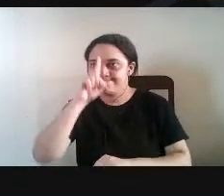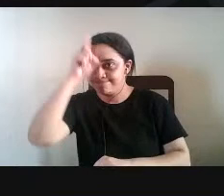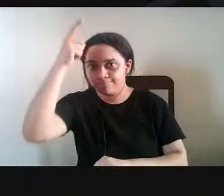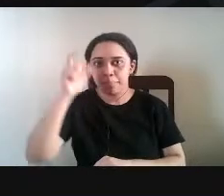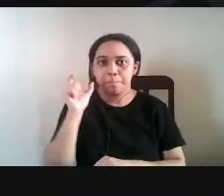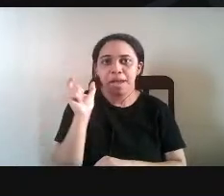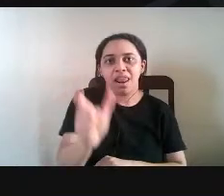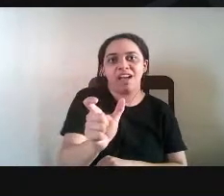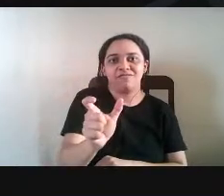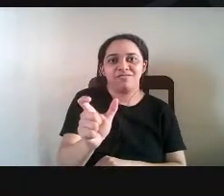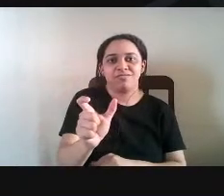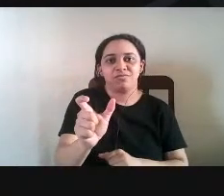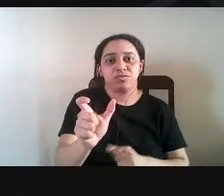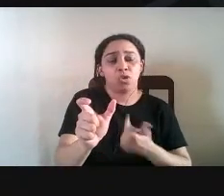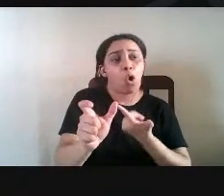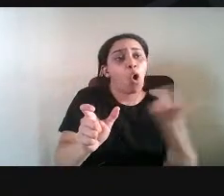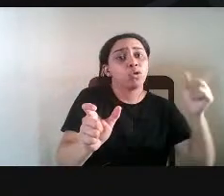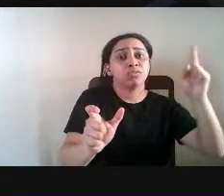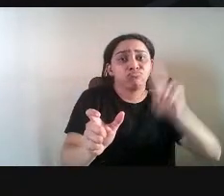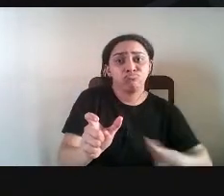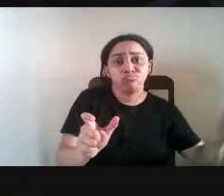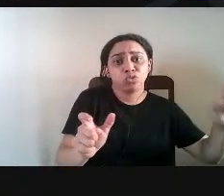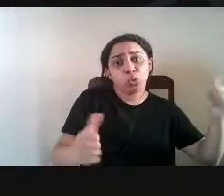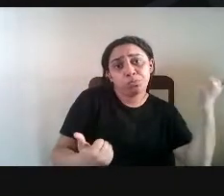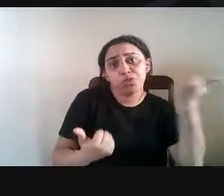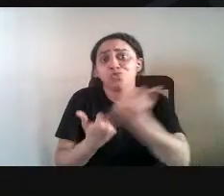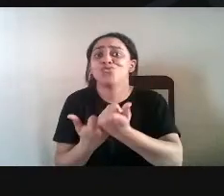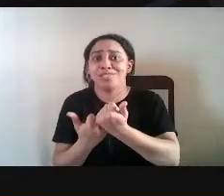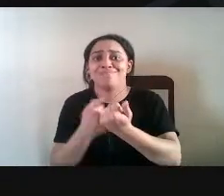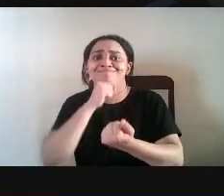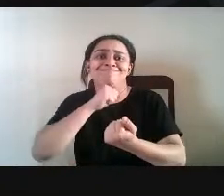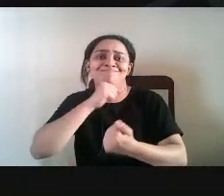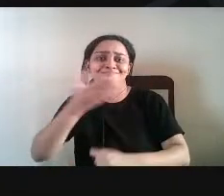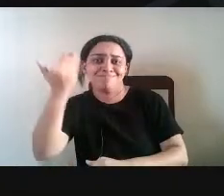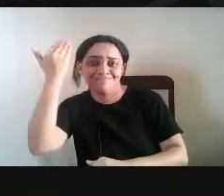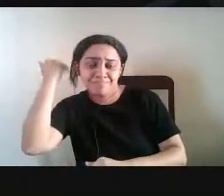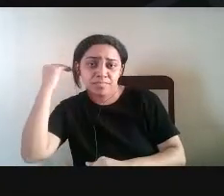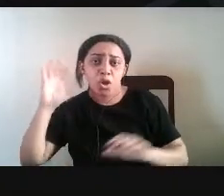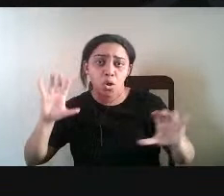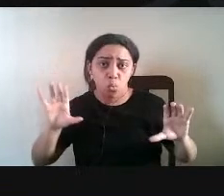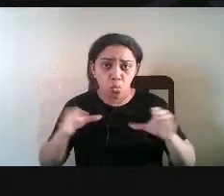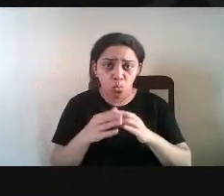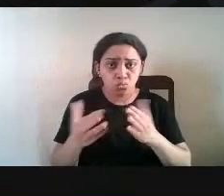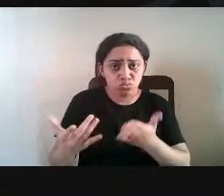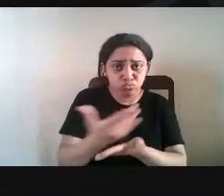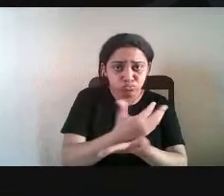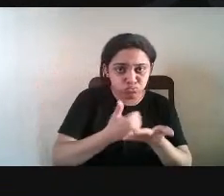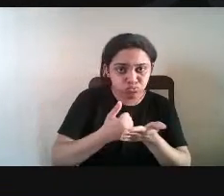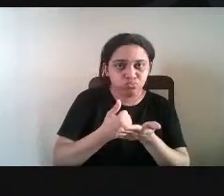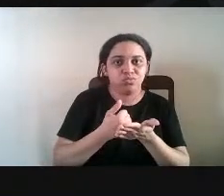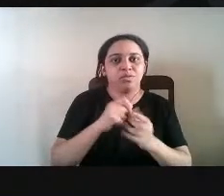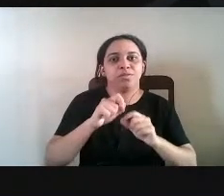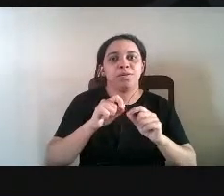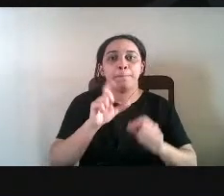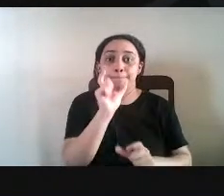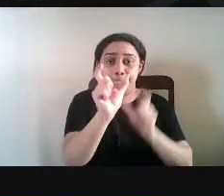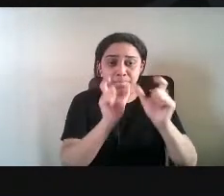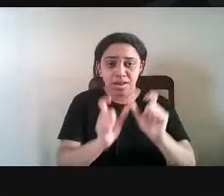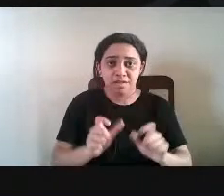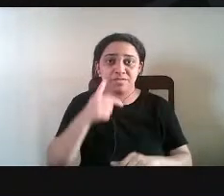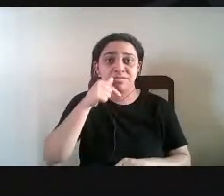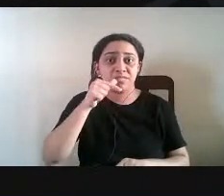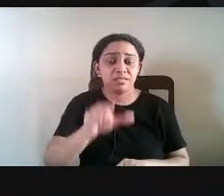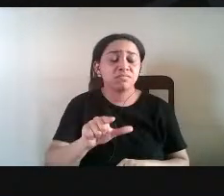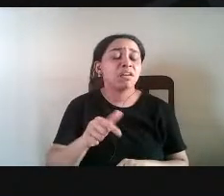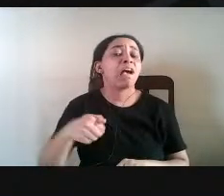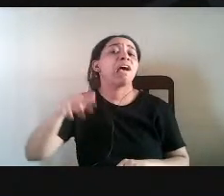outra palavra mais do tempo antigo. Então, o léxico é aquele conjunto de palavras de uma língua que você não tem conhecimento todo. Quem é que